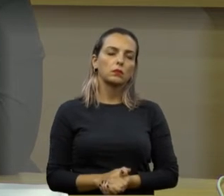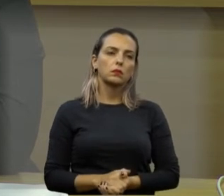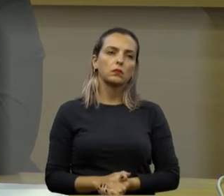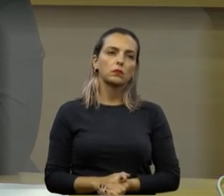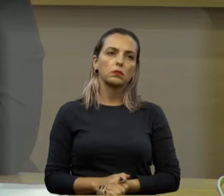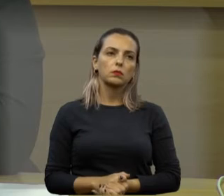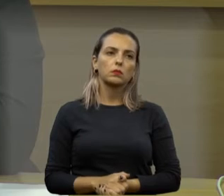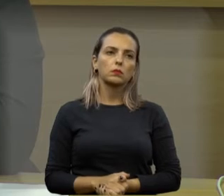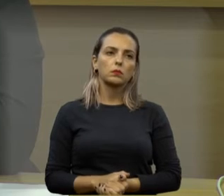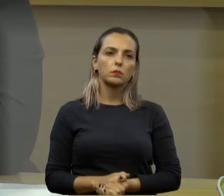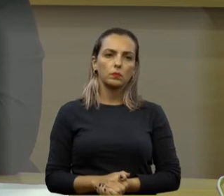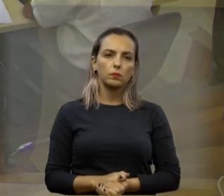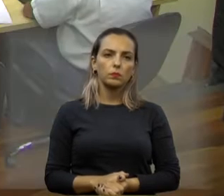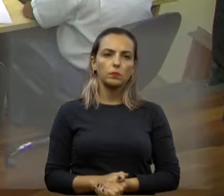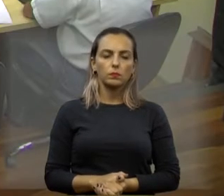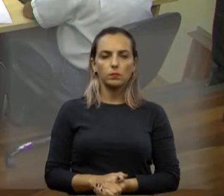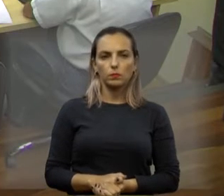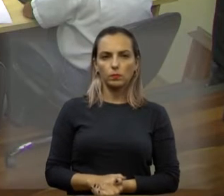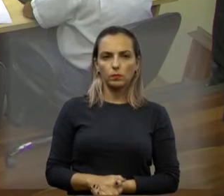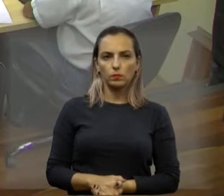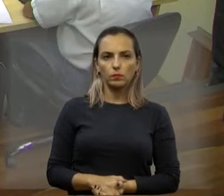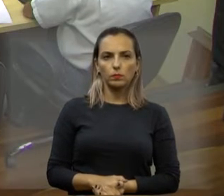E aí